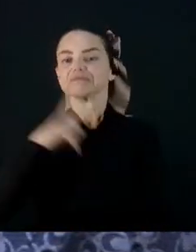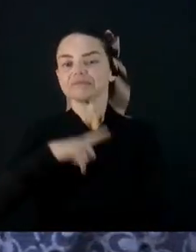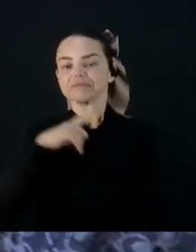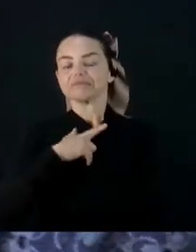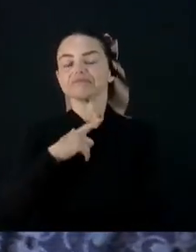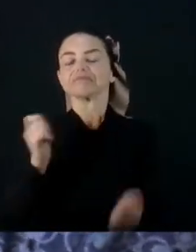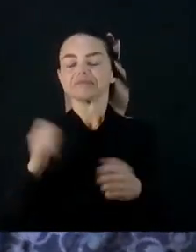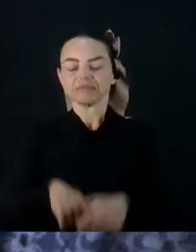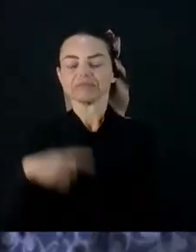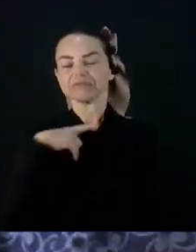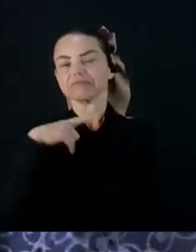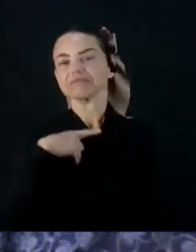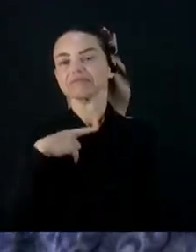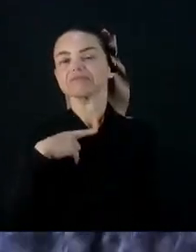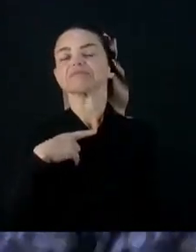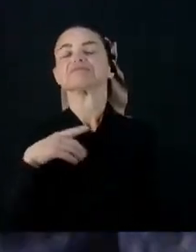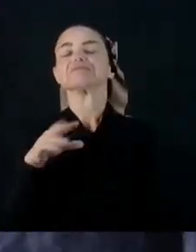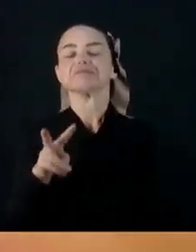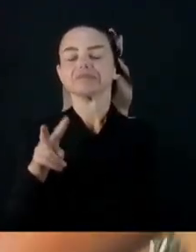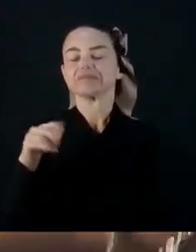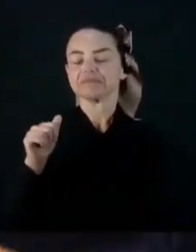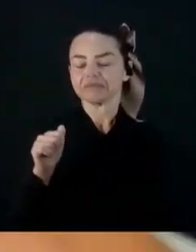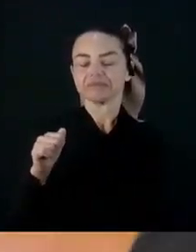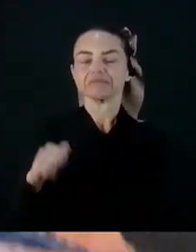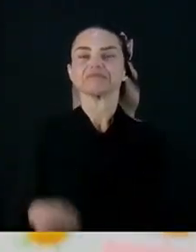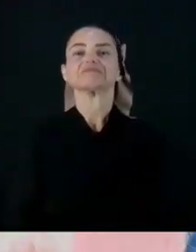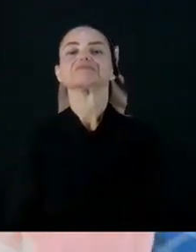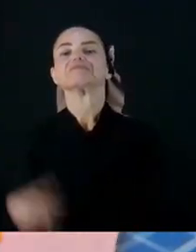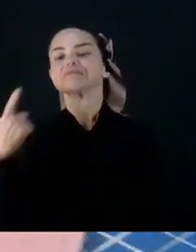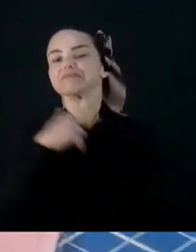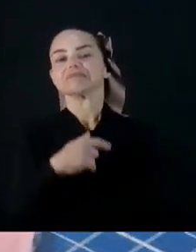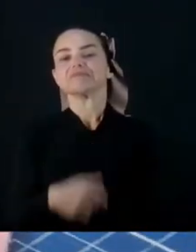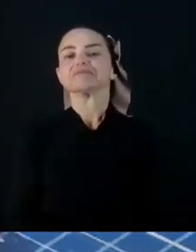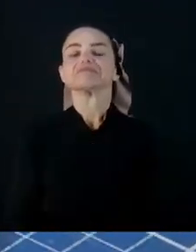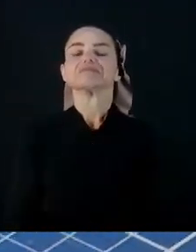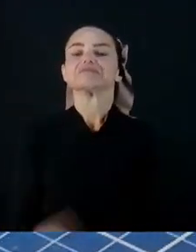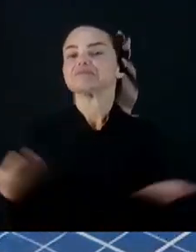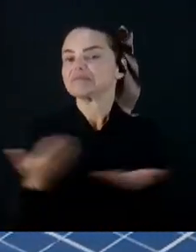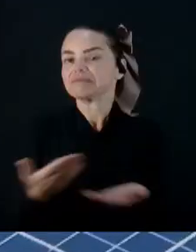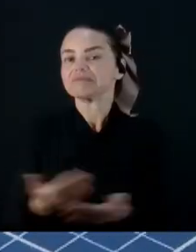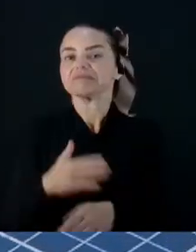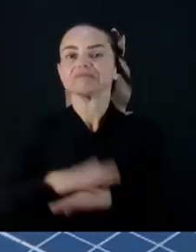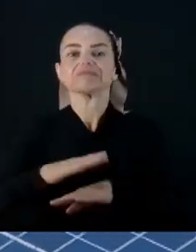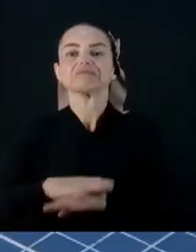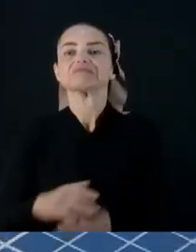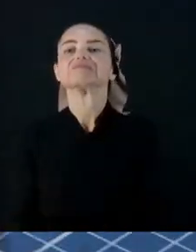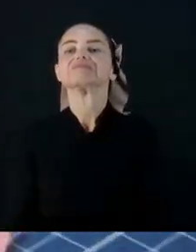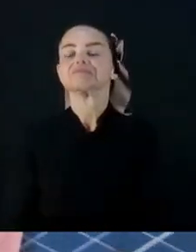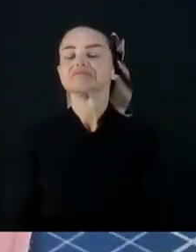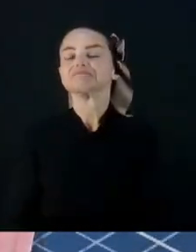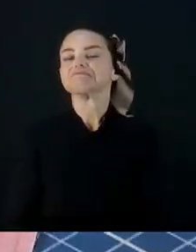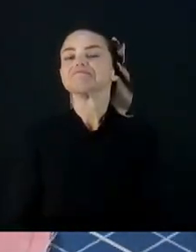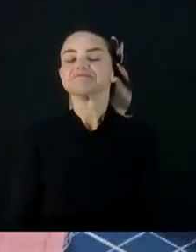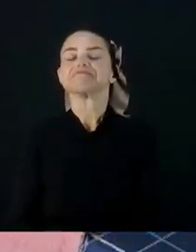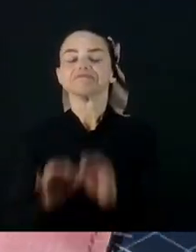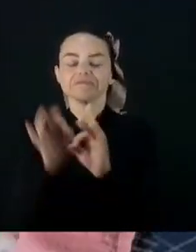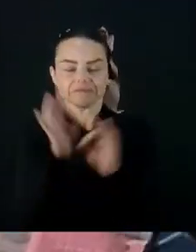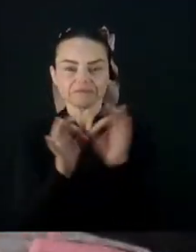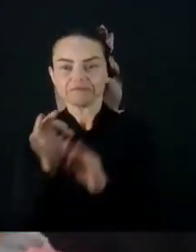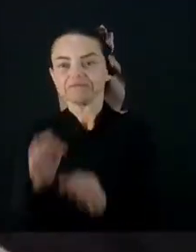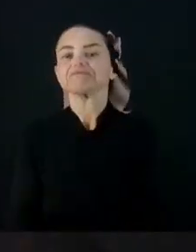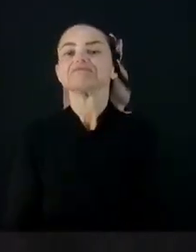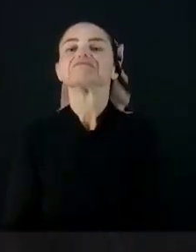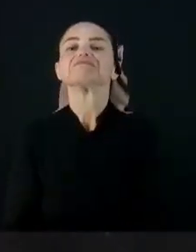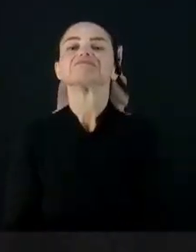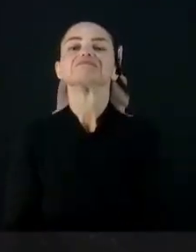o vincador, que é Mas muito bom. o que você consegue marcar, mesmo como você fez agora com a própria mão, já fica marcadinho. Já fica vincadinho, assim, né? esse tecido vinca, Uhum. Vamos